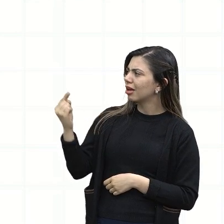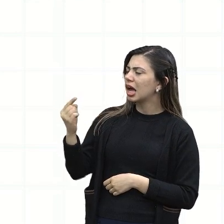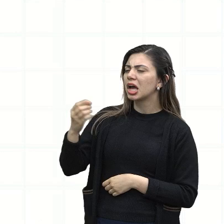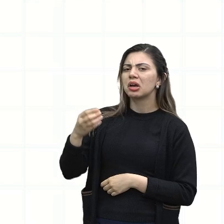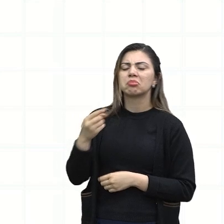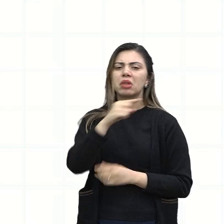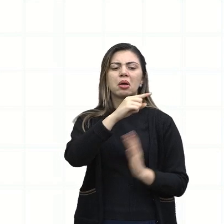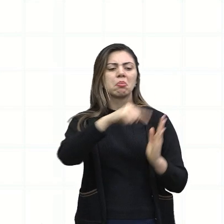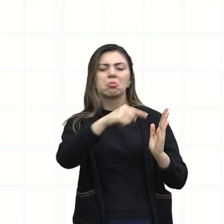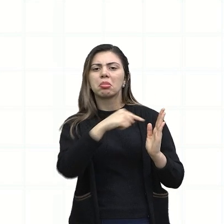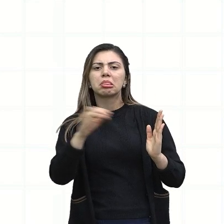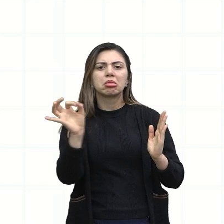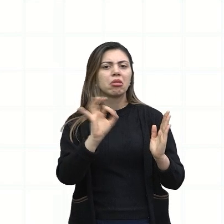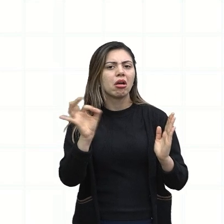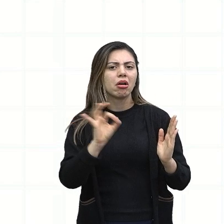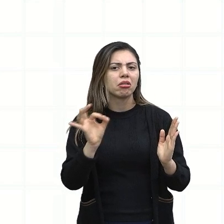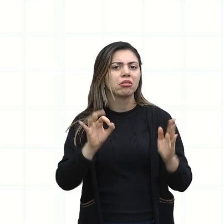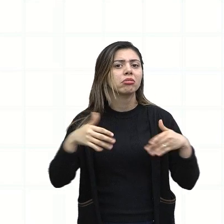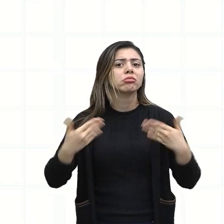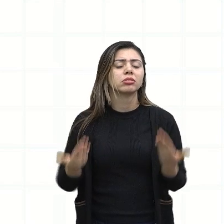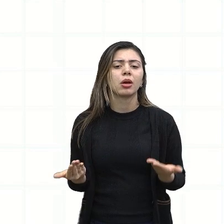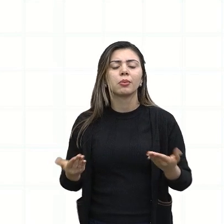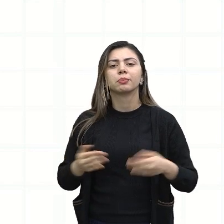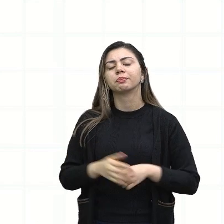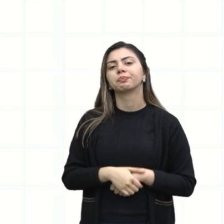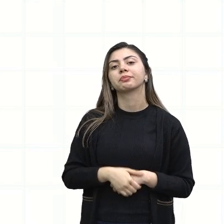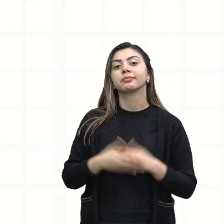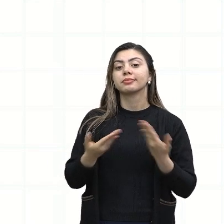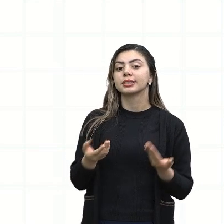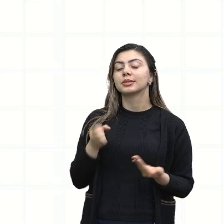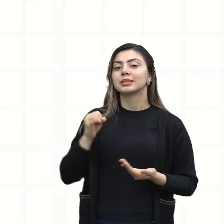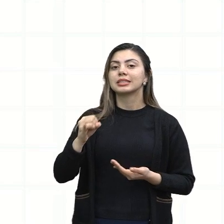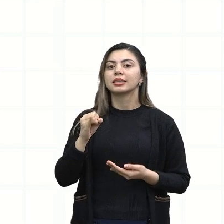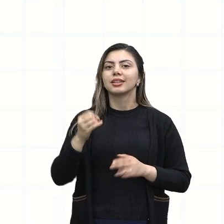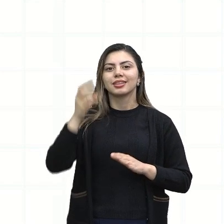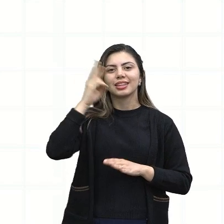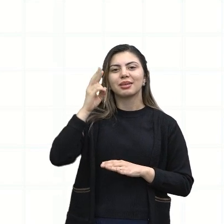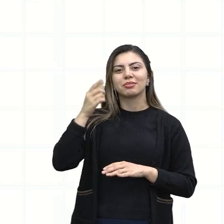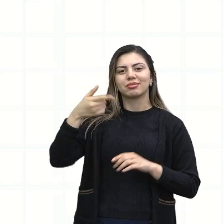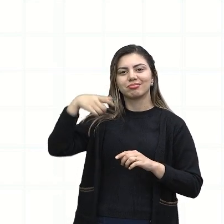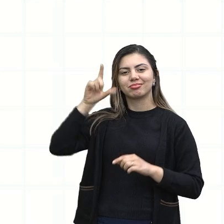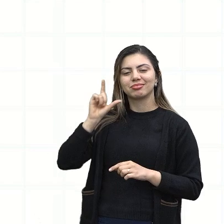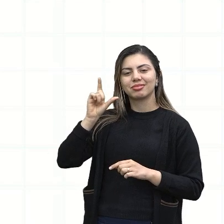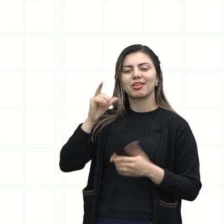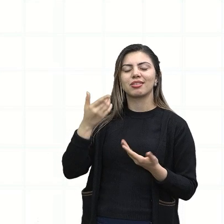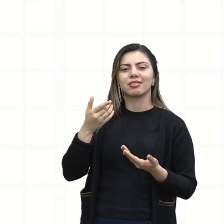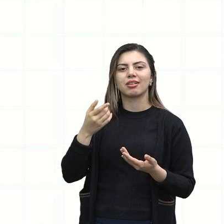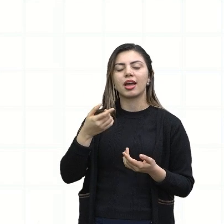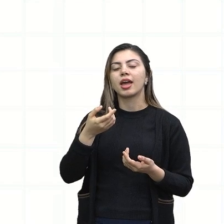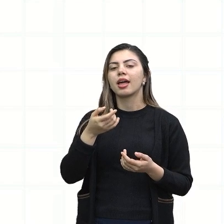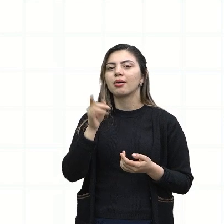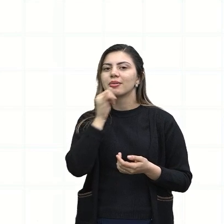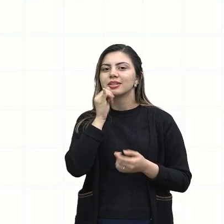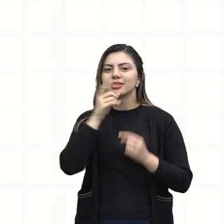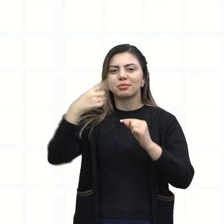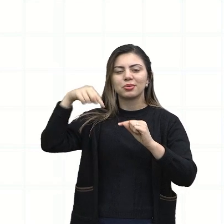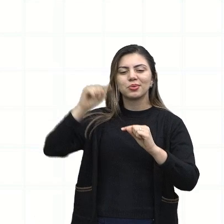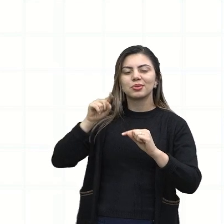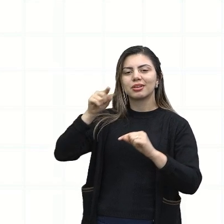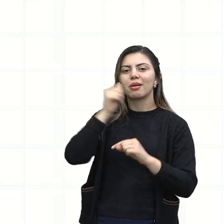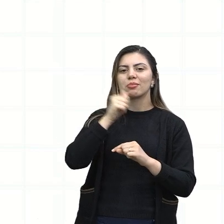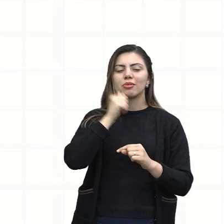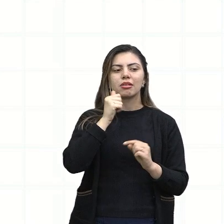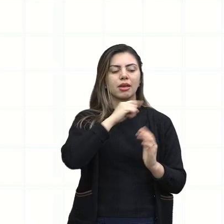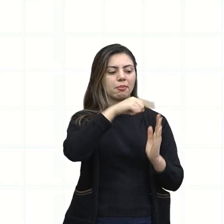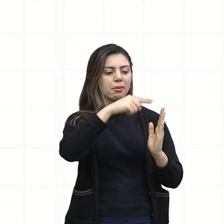marcado. Nenhum dia. Então, se tem tudo marcado lá na Dani, a gente colocou always, que é sempre. Esse